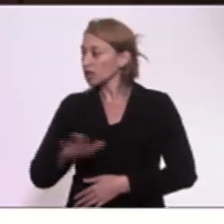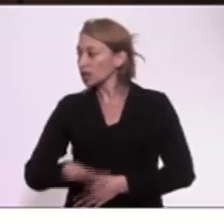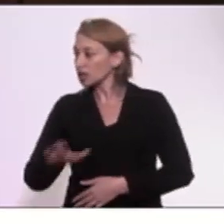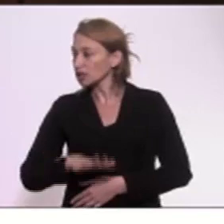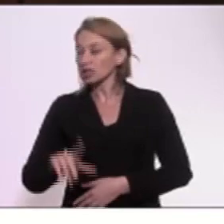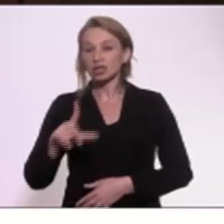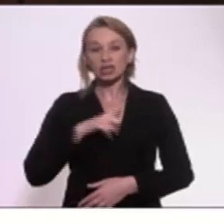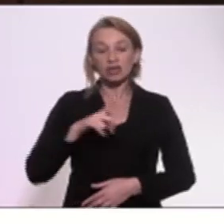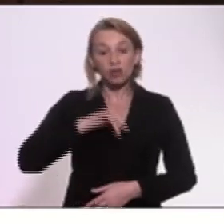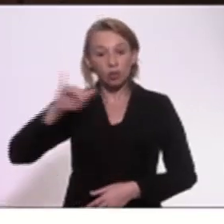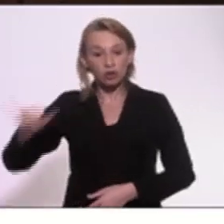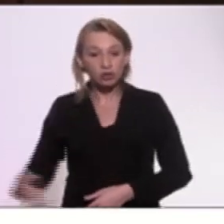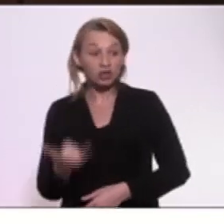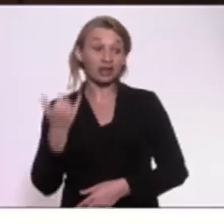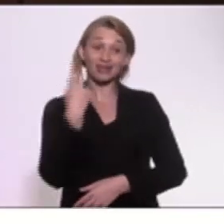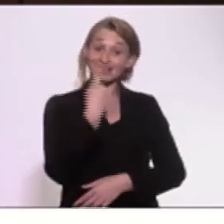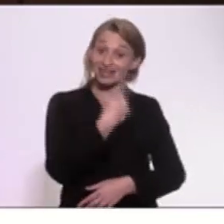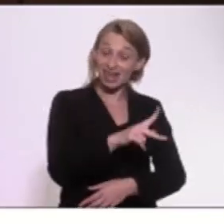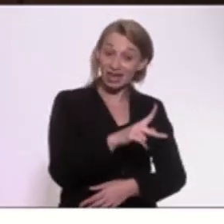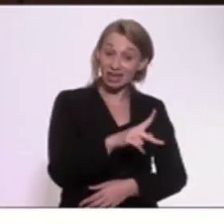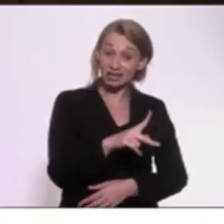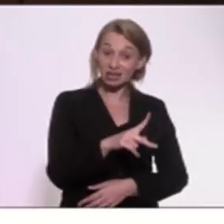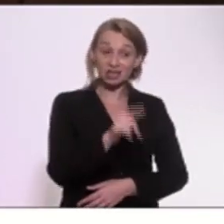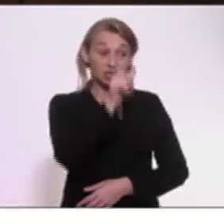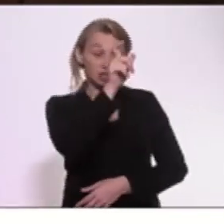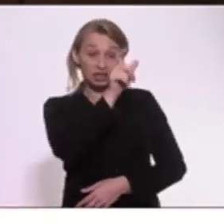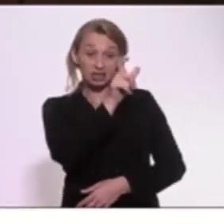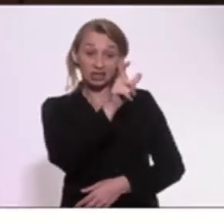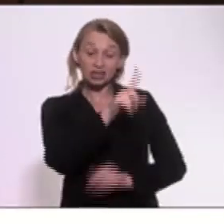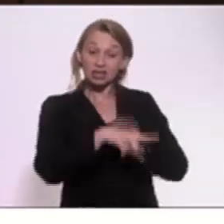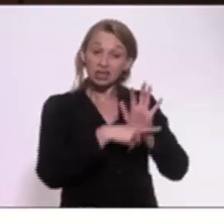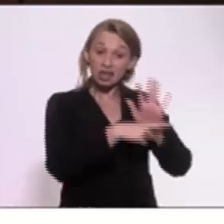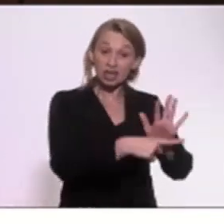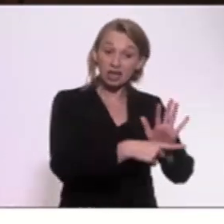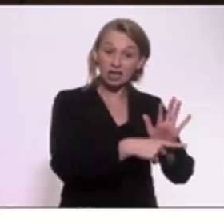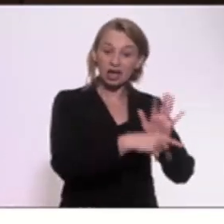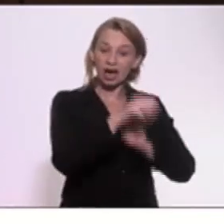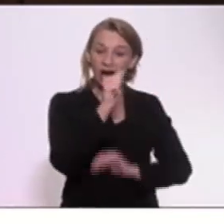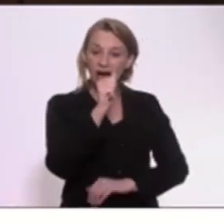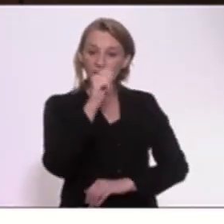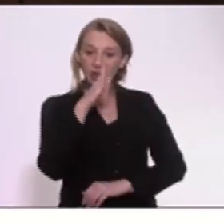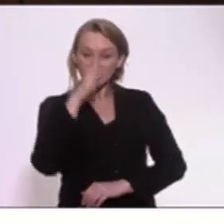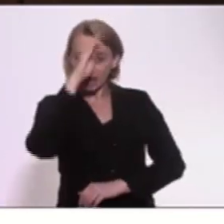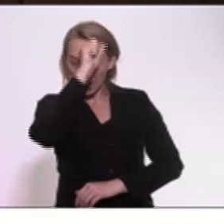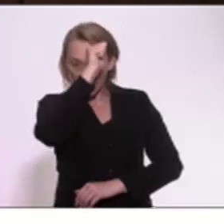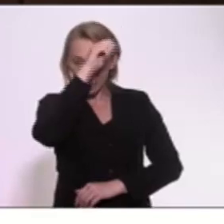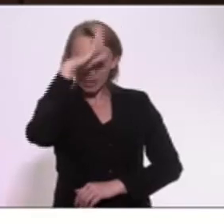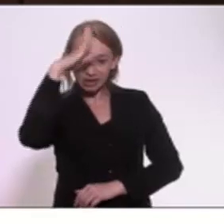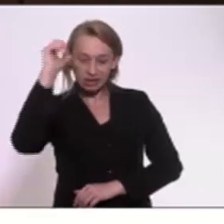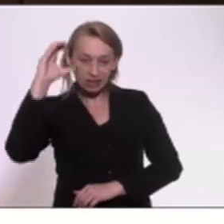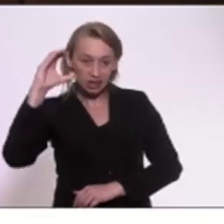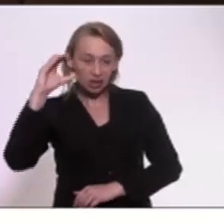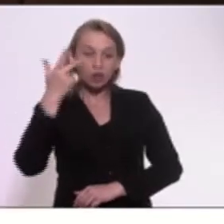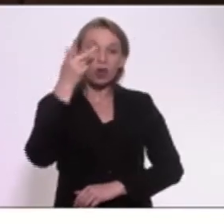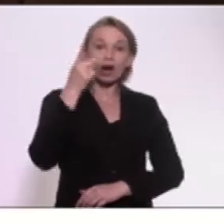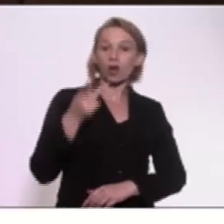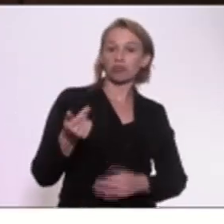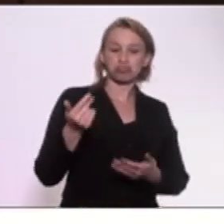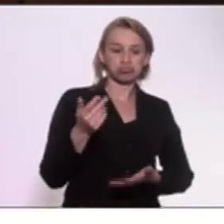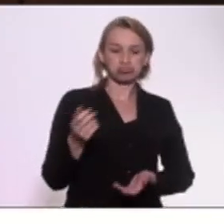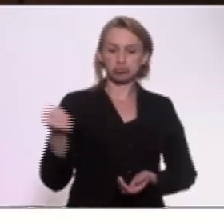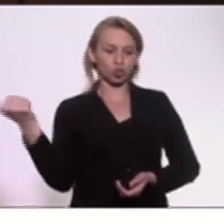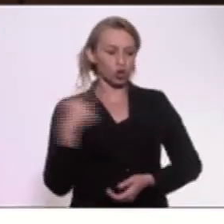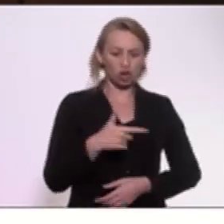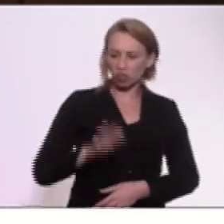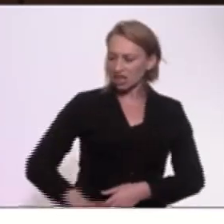uma oportunidade dessas ser alfabetizada do que uma criança que nunca segurou um lápis, que nunca coloriu um